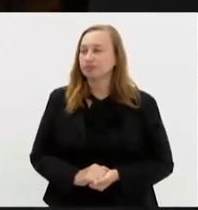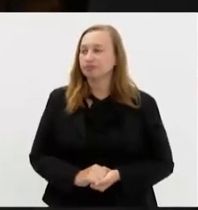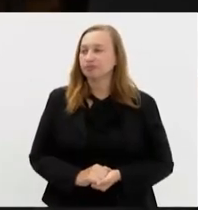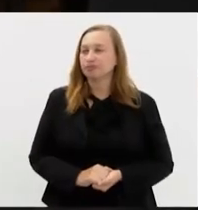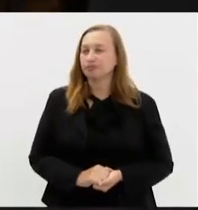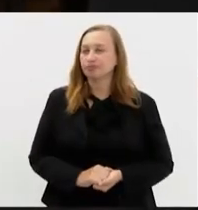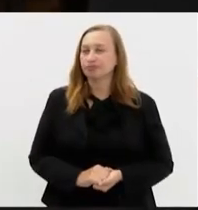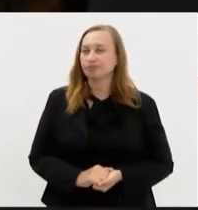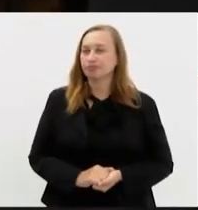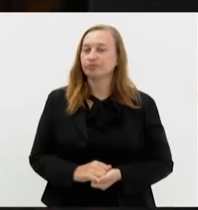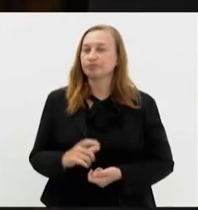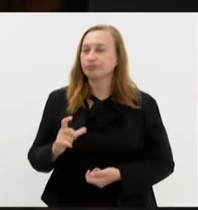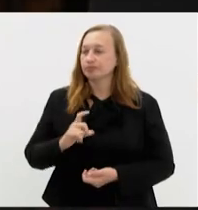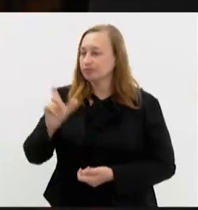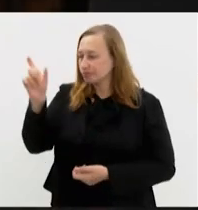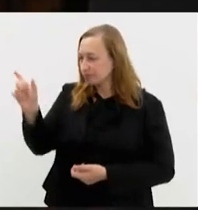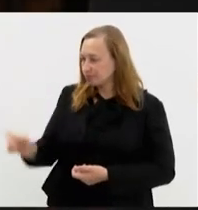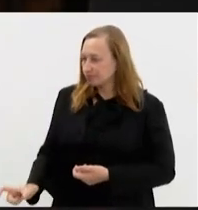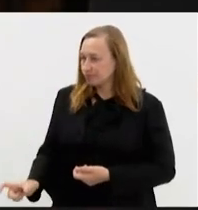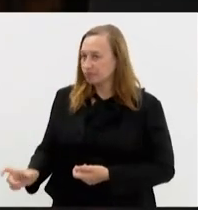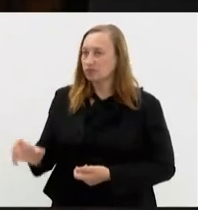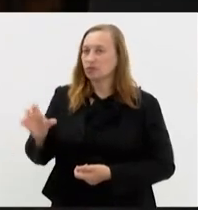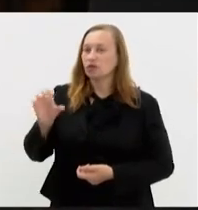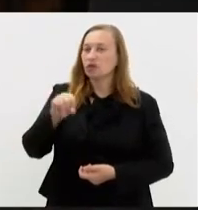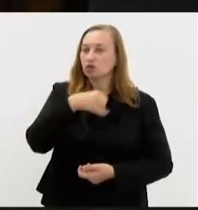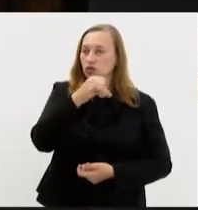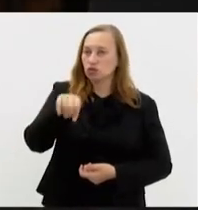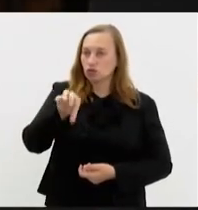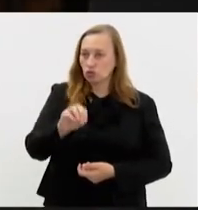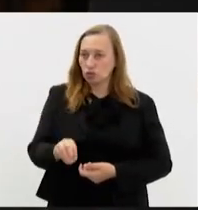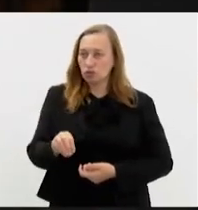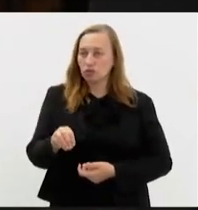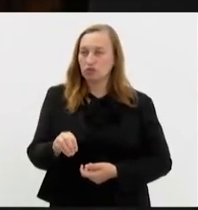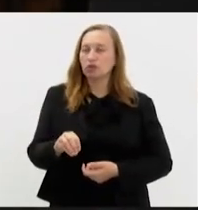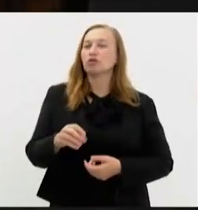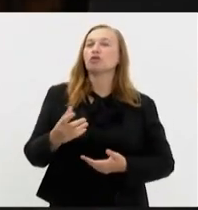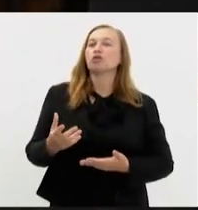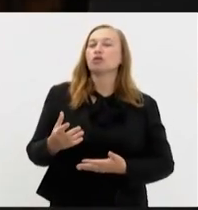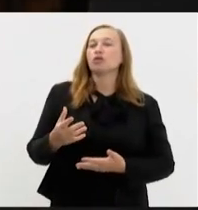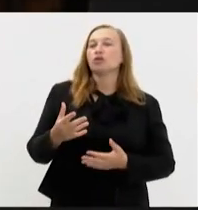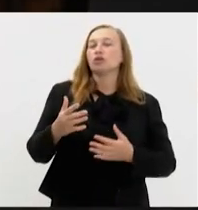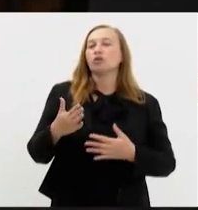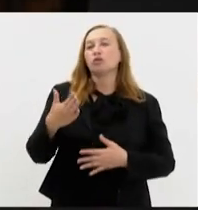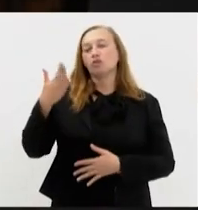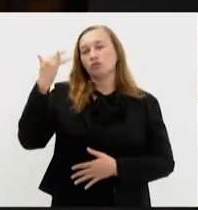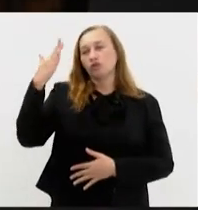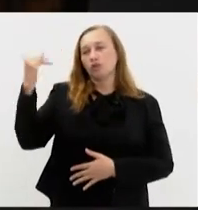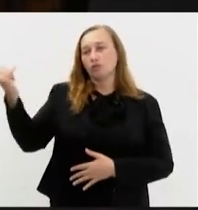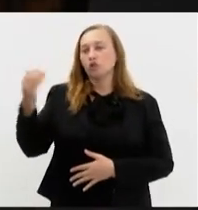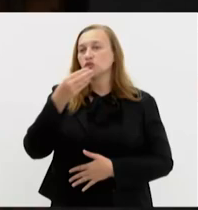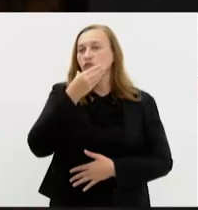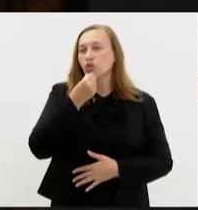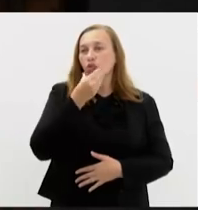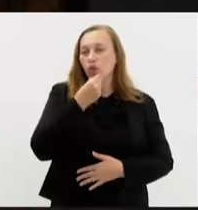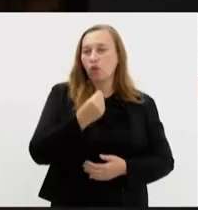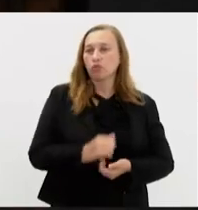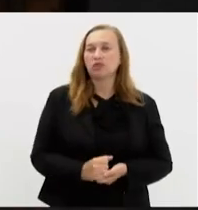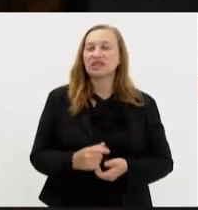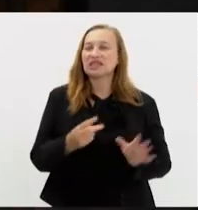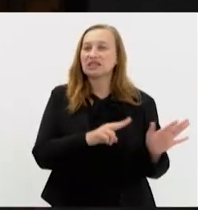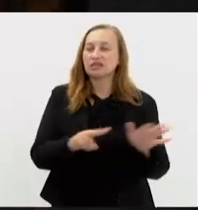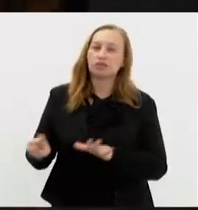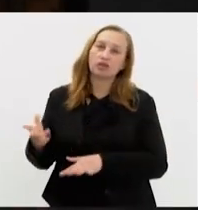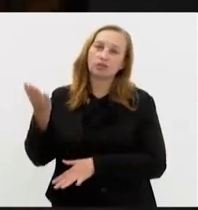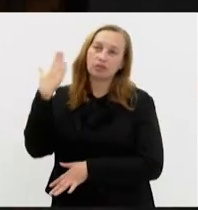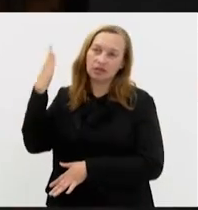temos na pessoa do solto um grande especialista sobre direito norte-americano na semana passada não tô vendo aqui agora mas